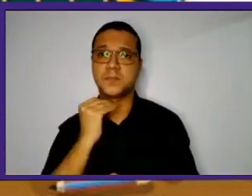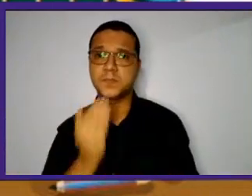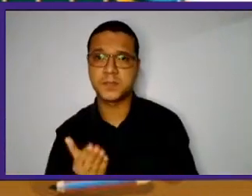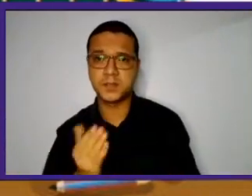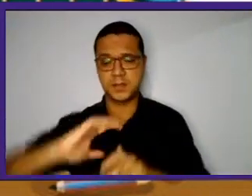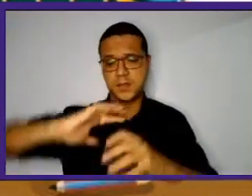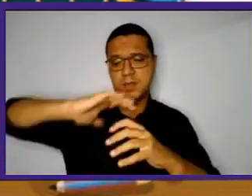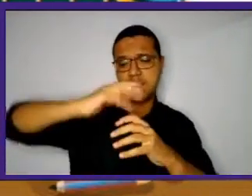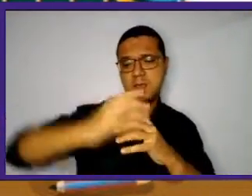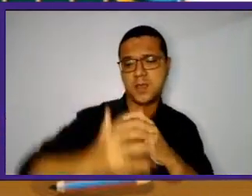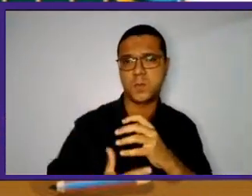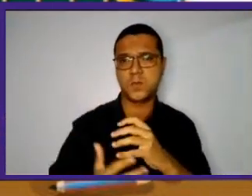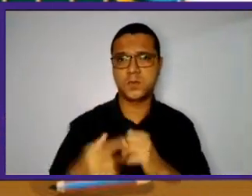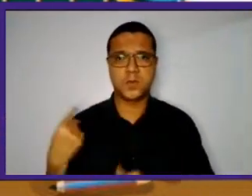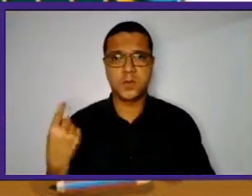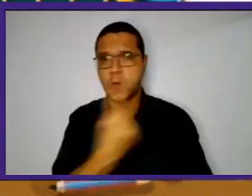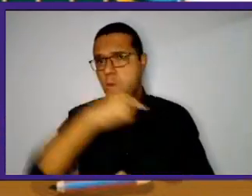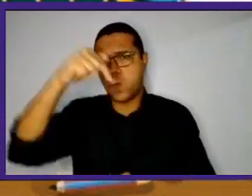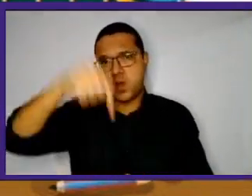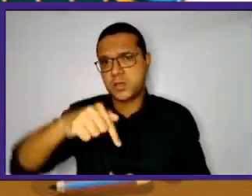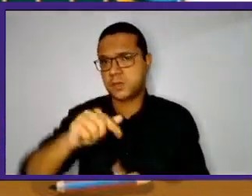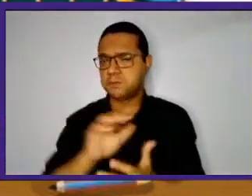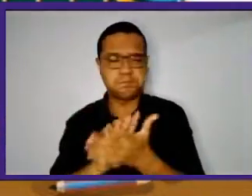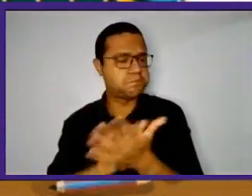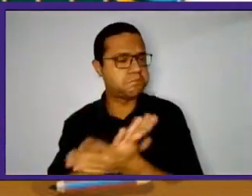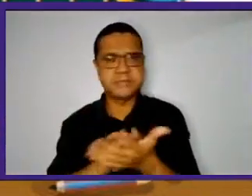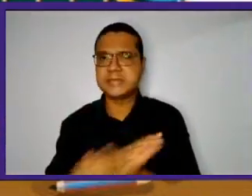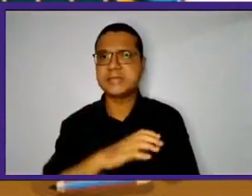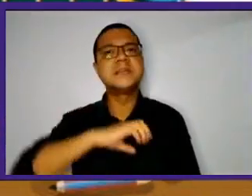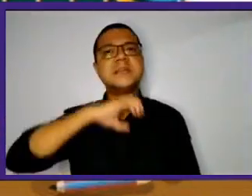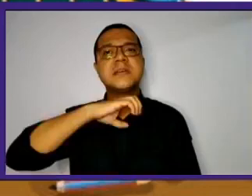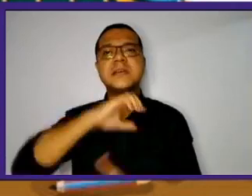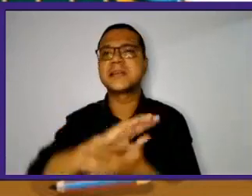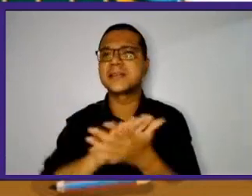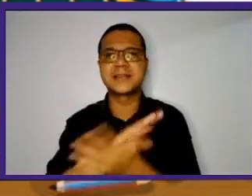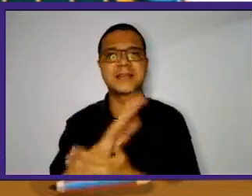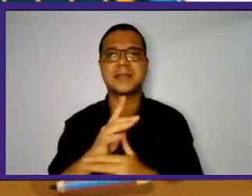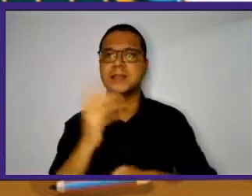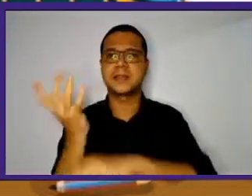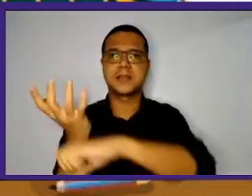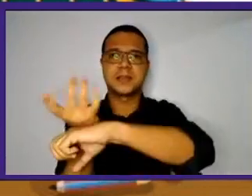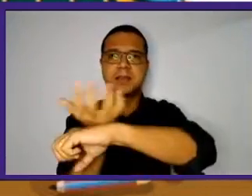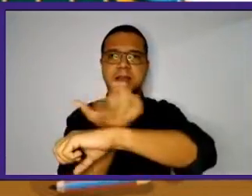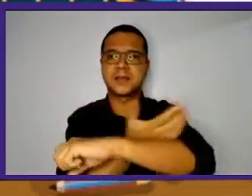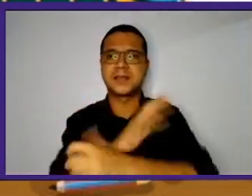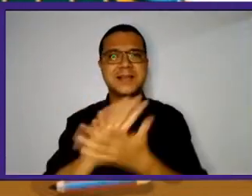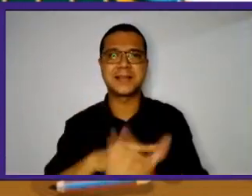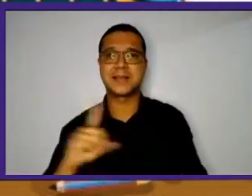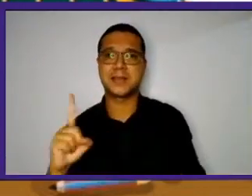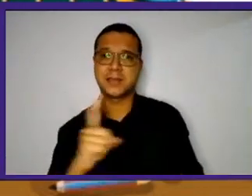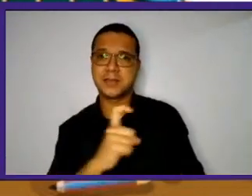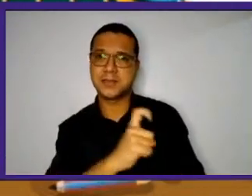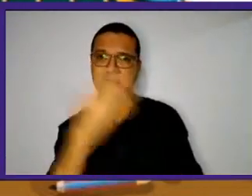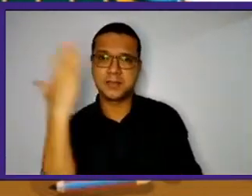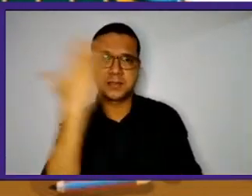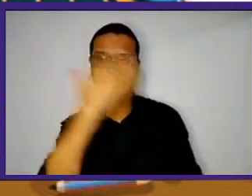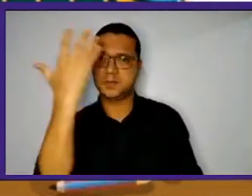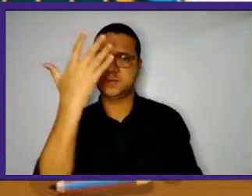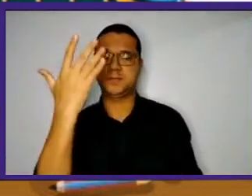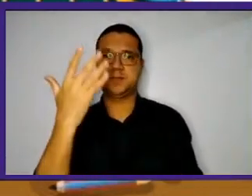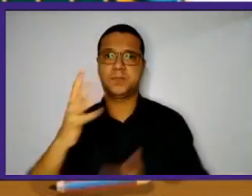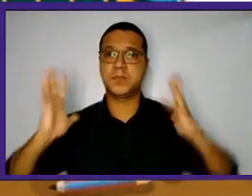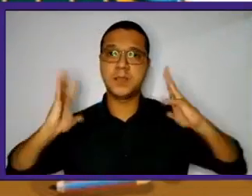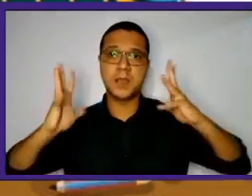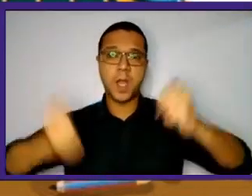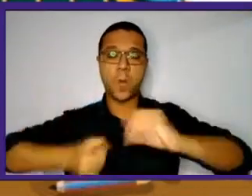existisse, não estaríamos aqui. Nada de animais, nada de plantas, nem bactérias. Todas as características do mundo